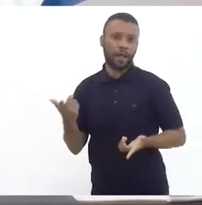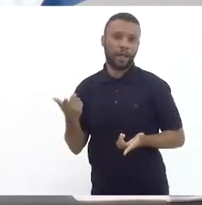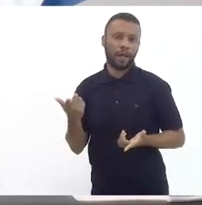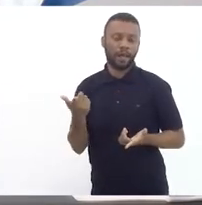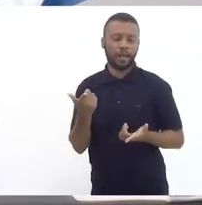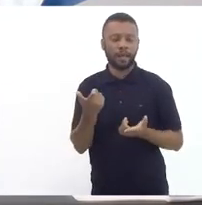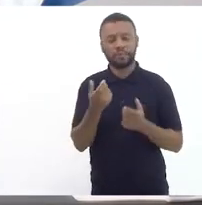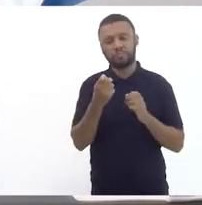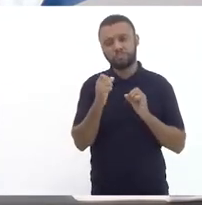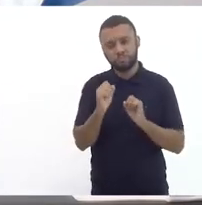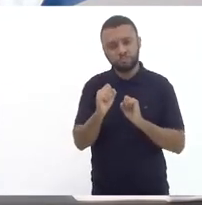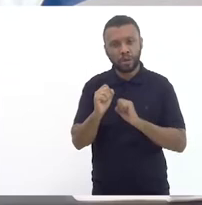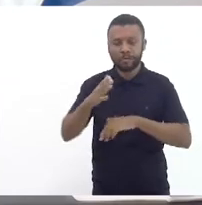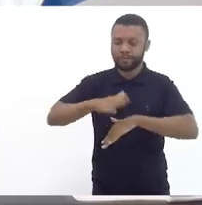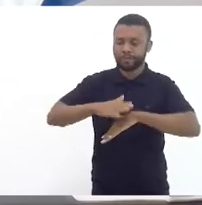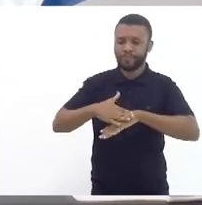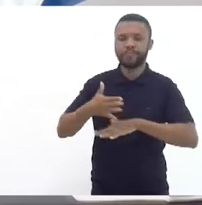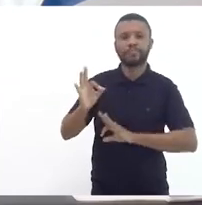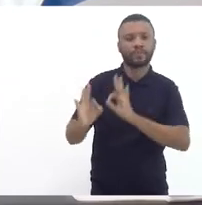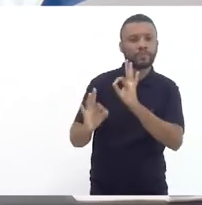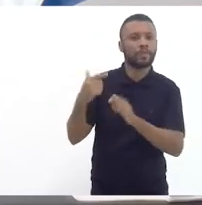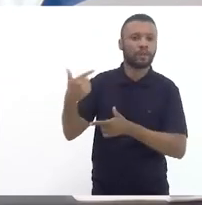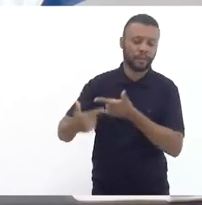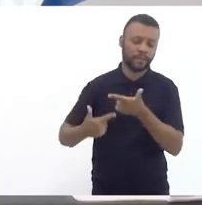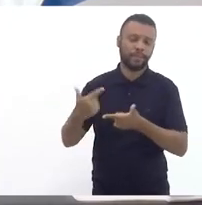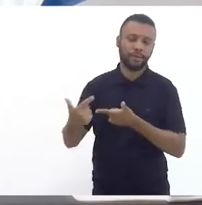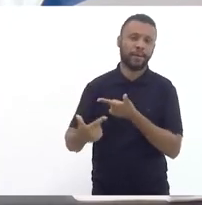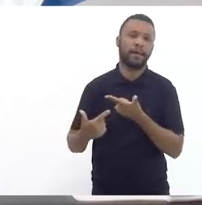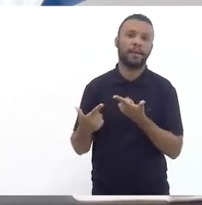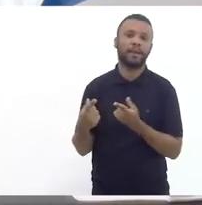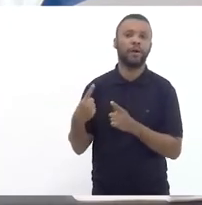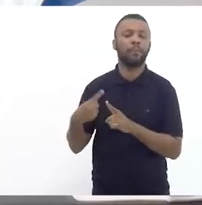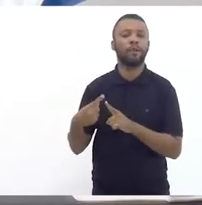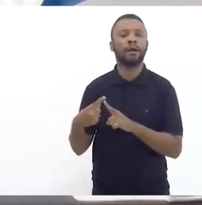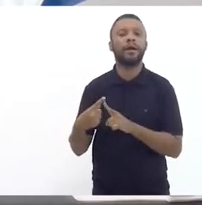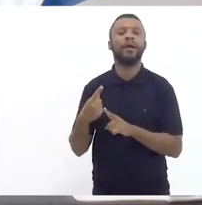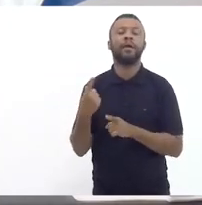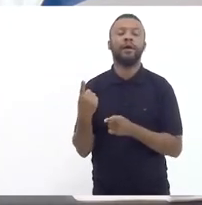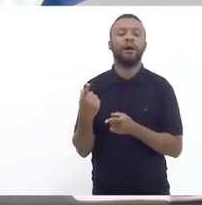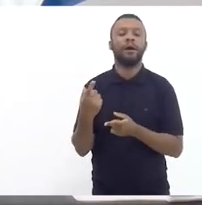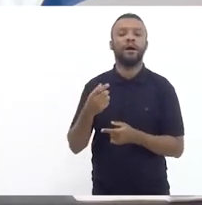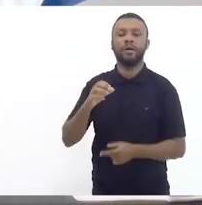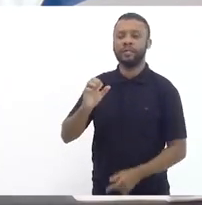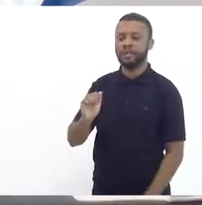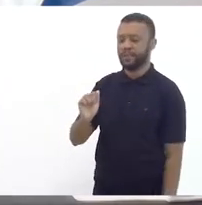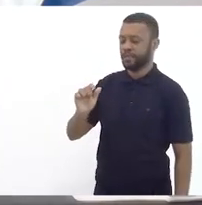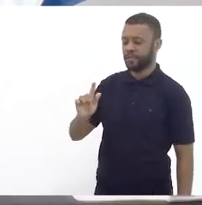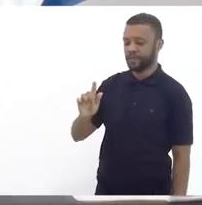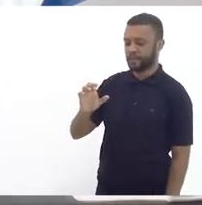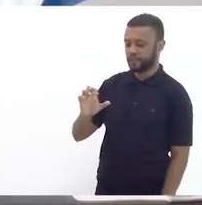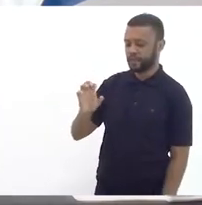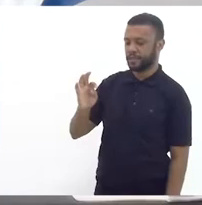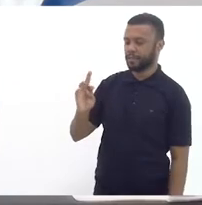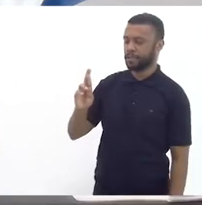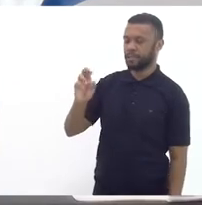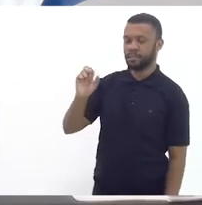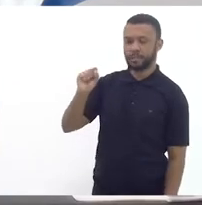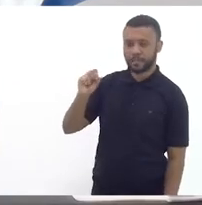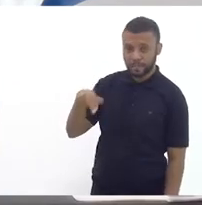esse trabalho. Porque, além disso, a Getransp, que foi criada no ano